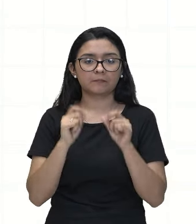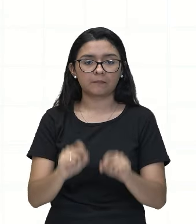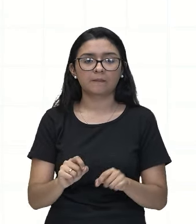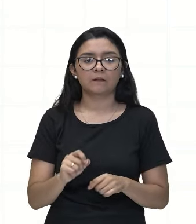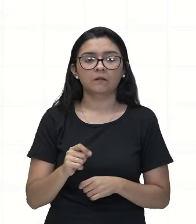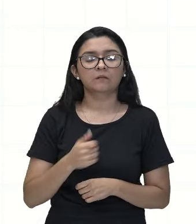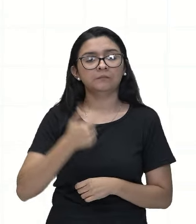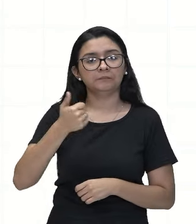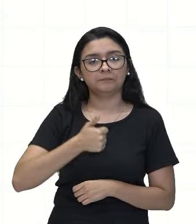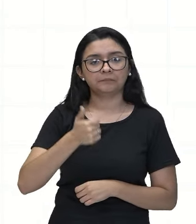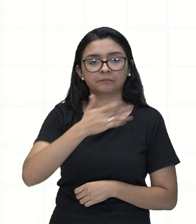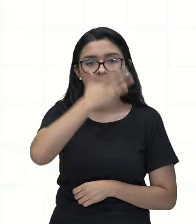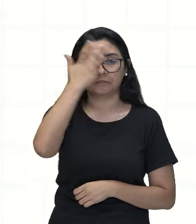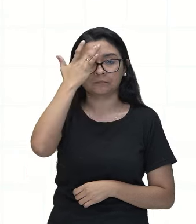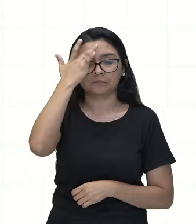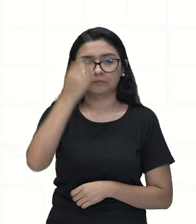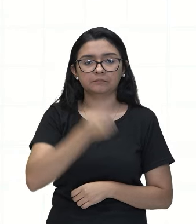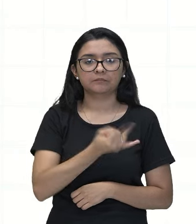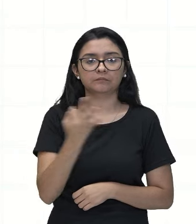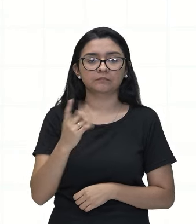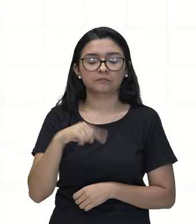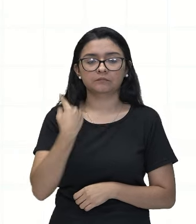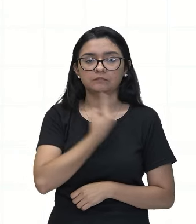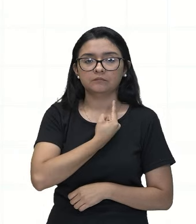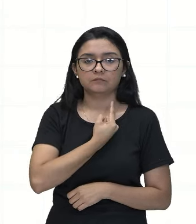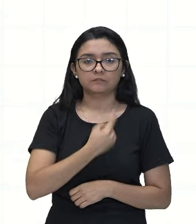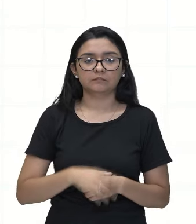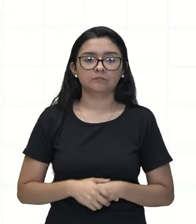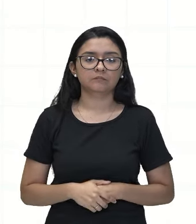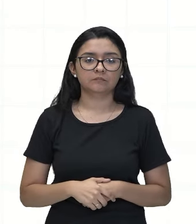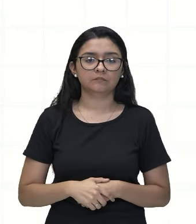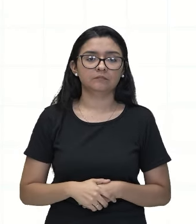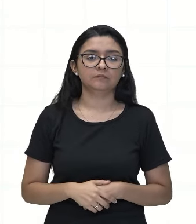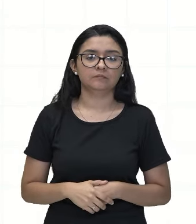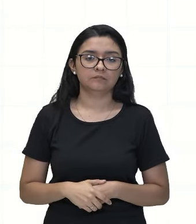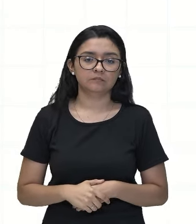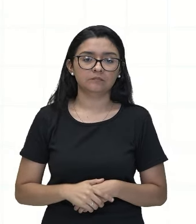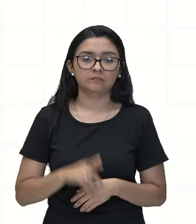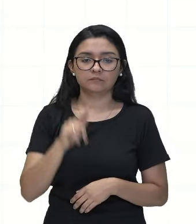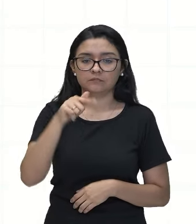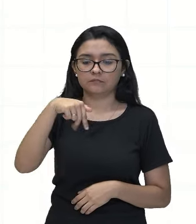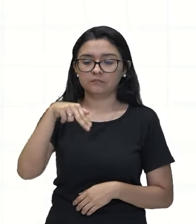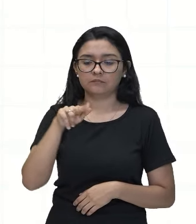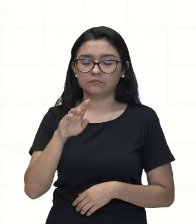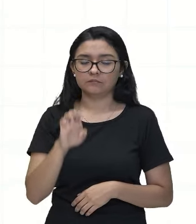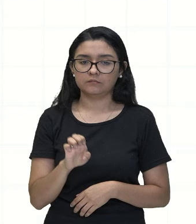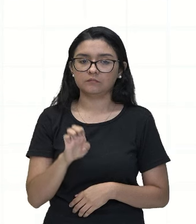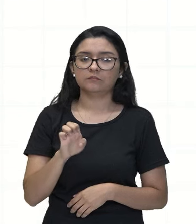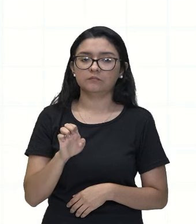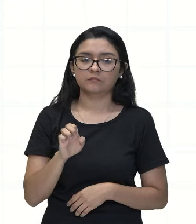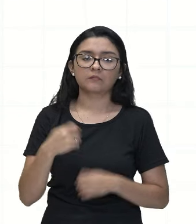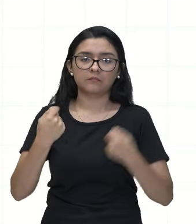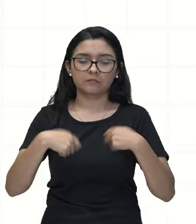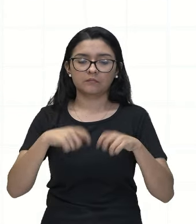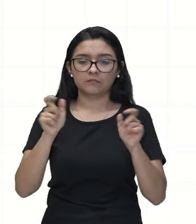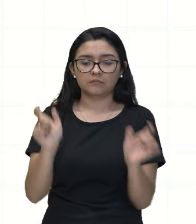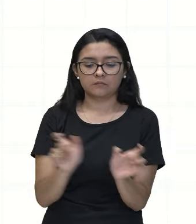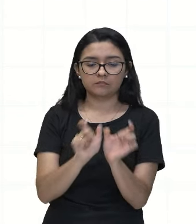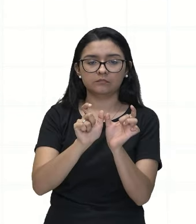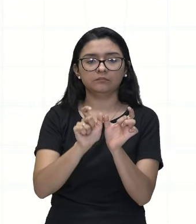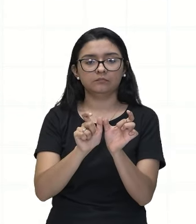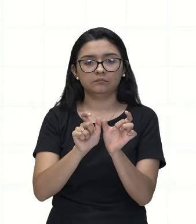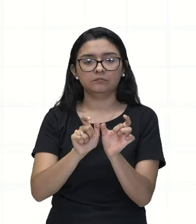na primeira pessoa do plural nó seremos nós O que é um um iten Zinho aí que vai ter que acompanhar ele vai ter que